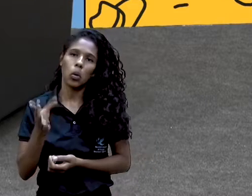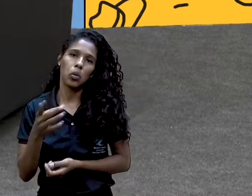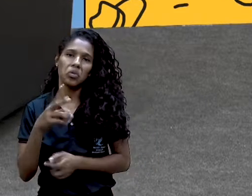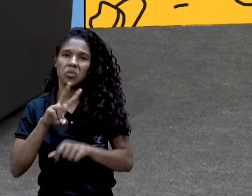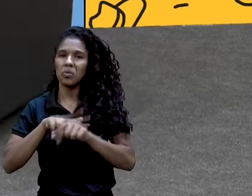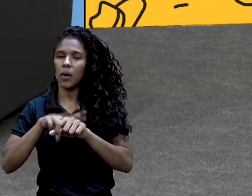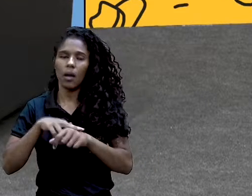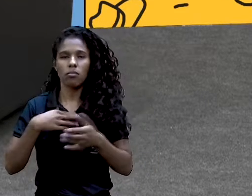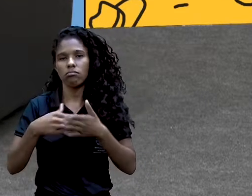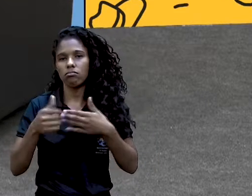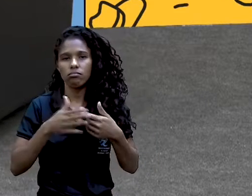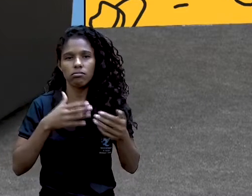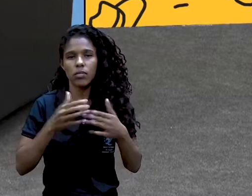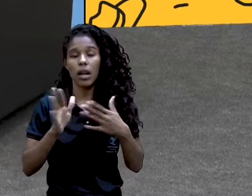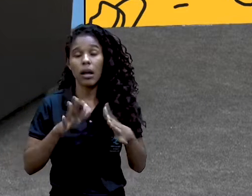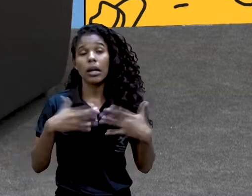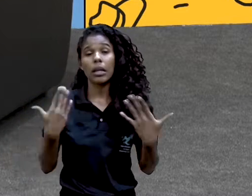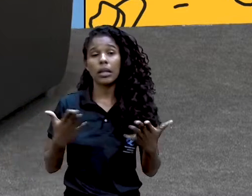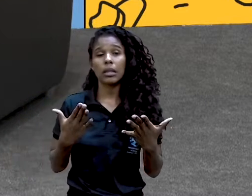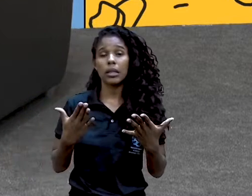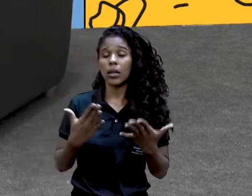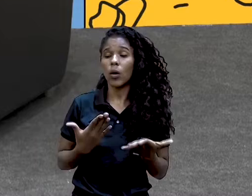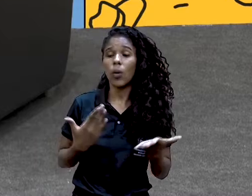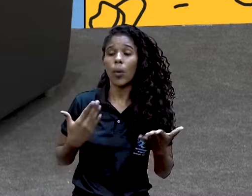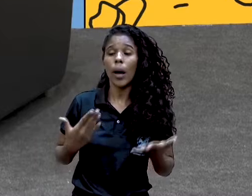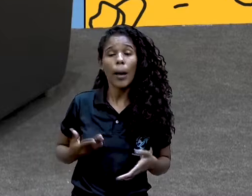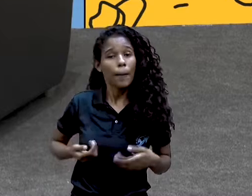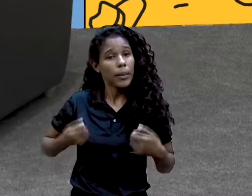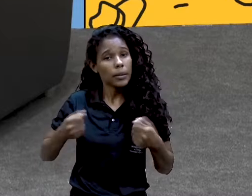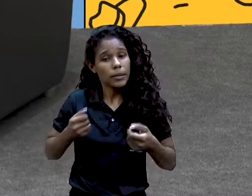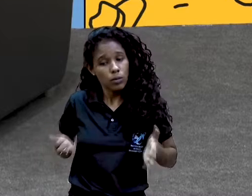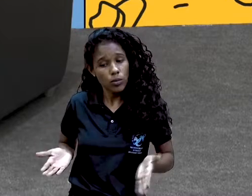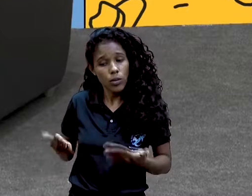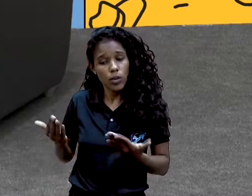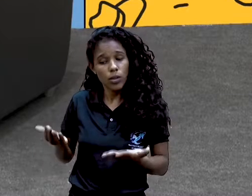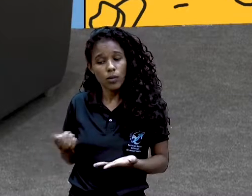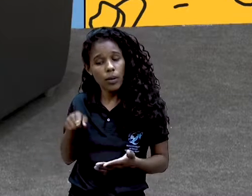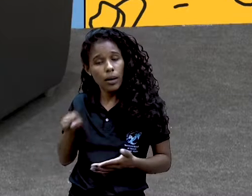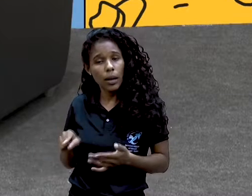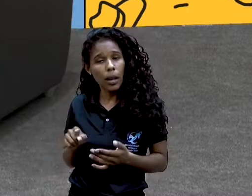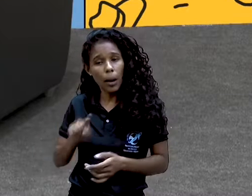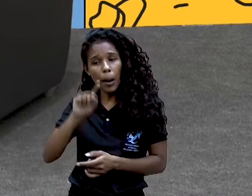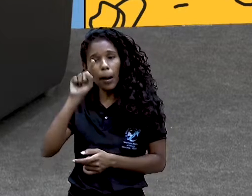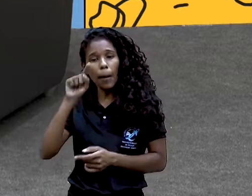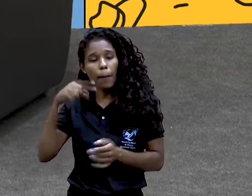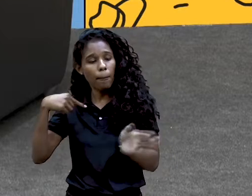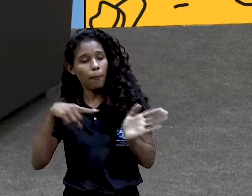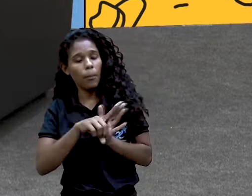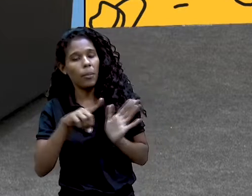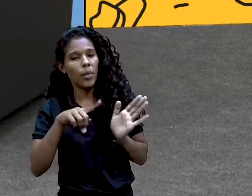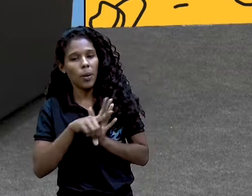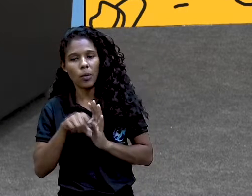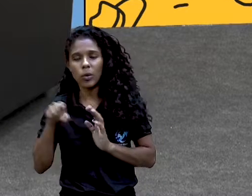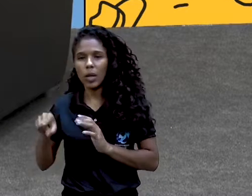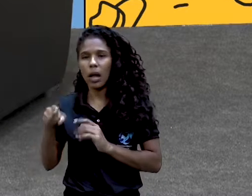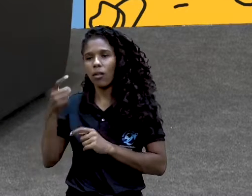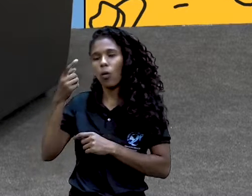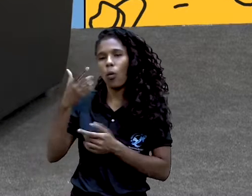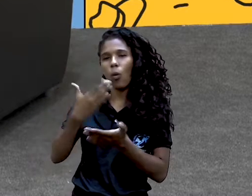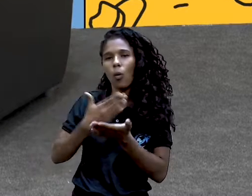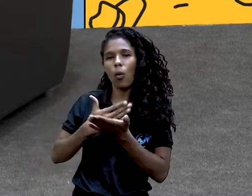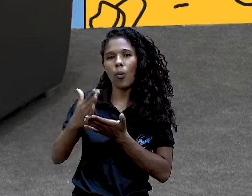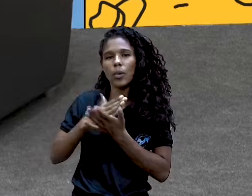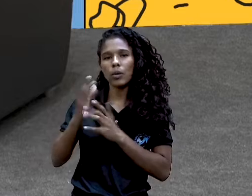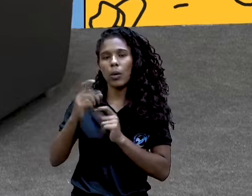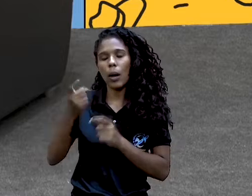poderia ser? Você está entendendo? Então, quando a gente está fazendo assim, a gente está permitindo que a criança pense fora do